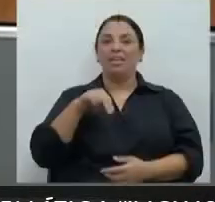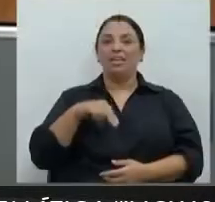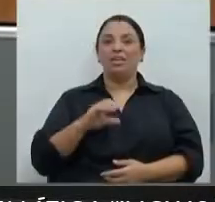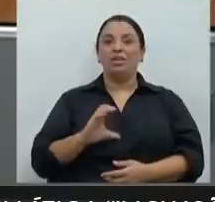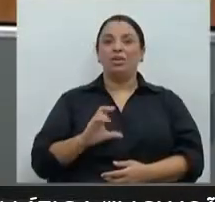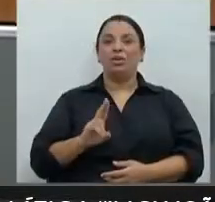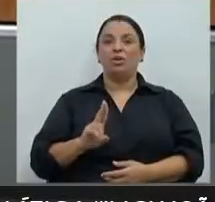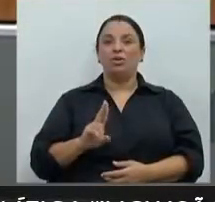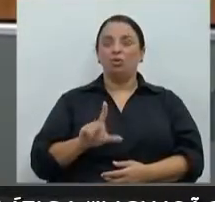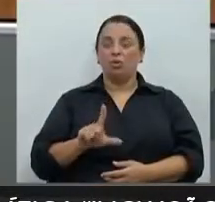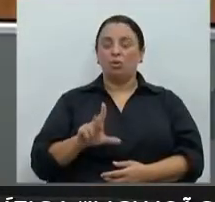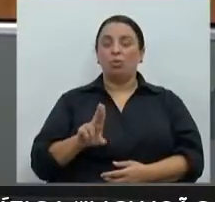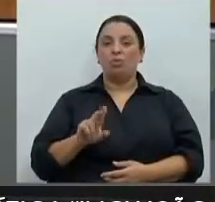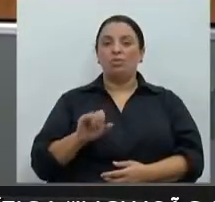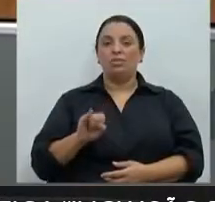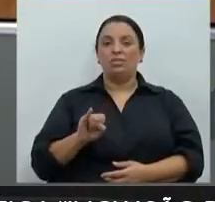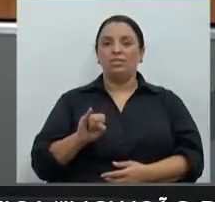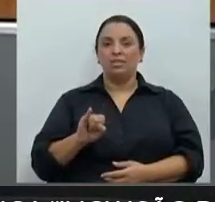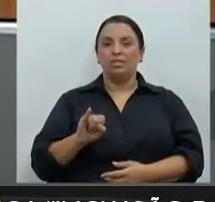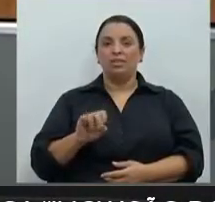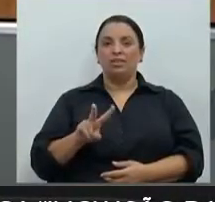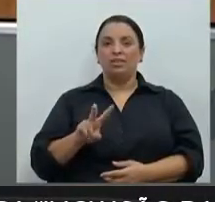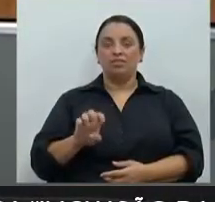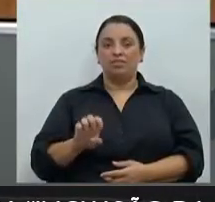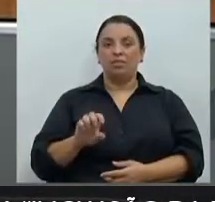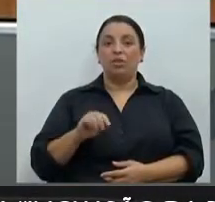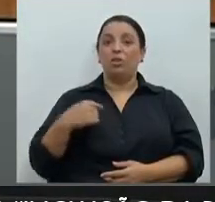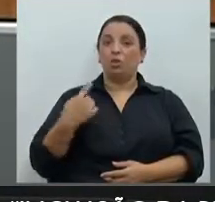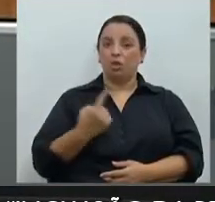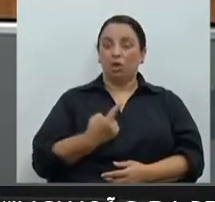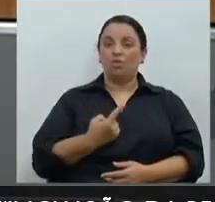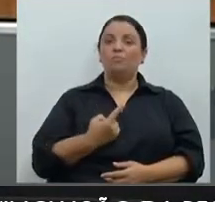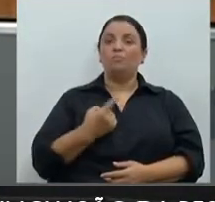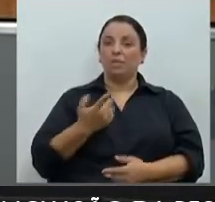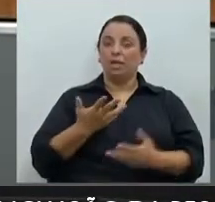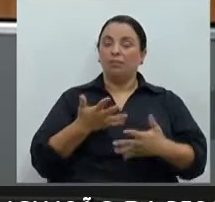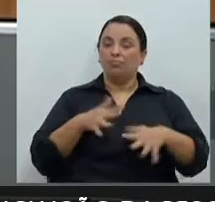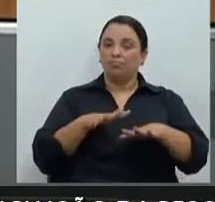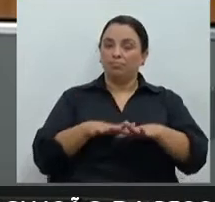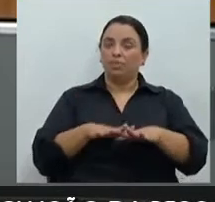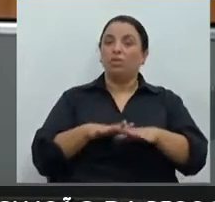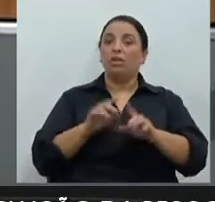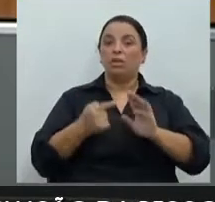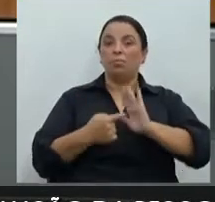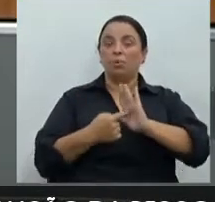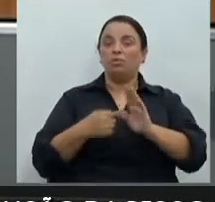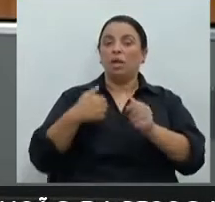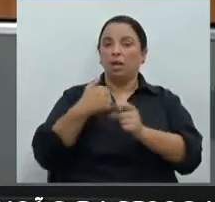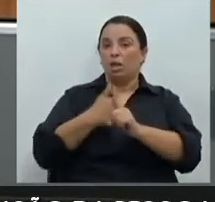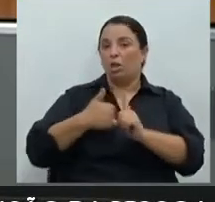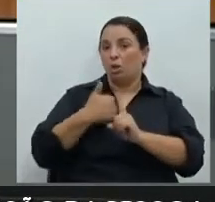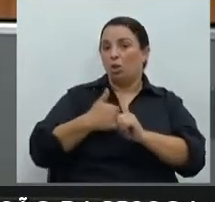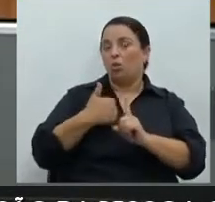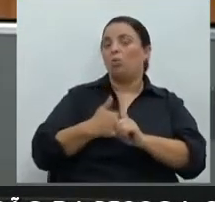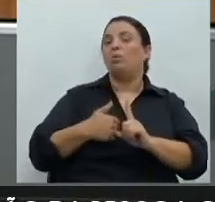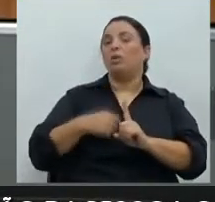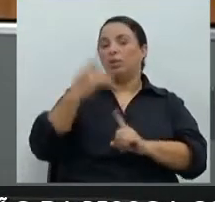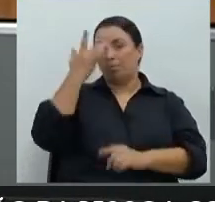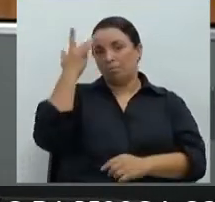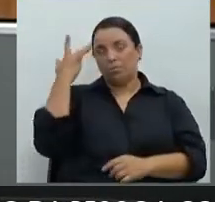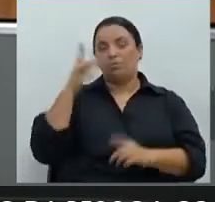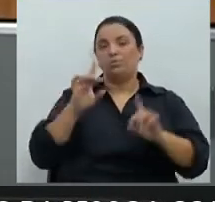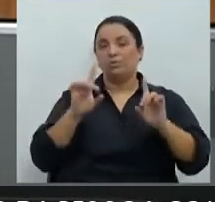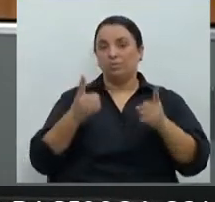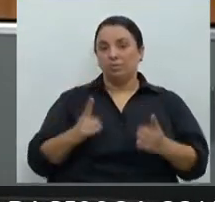divulgação e disseminação da luta da pessoa com deficiência, e represento também o programa